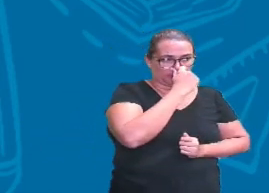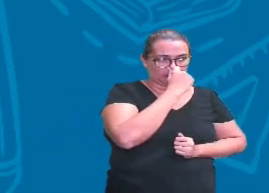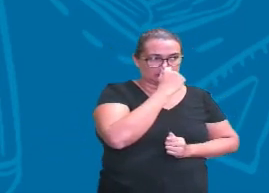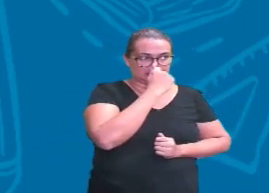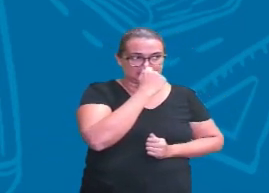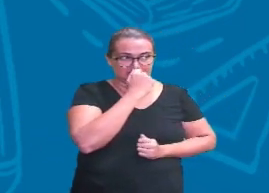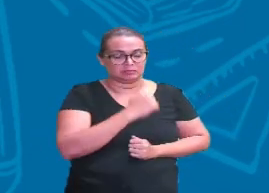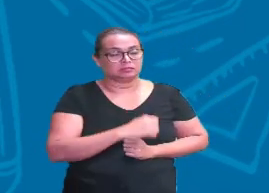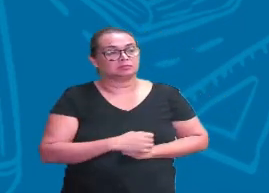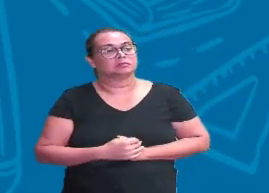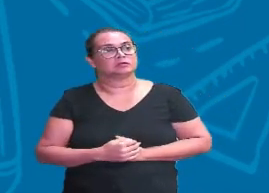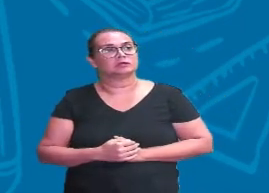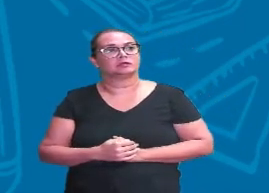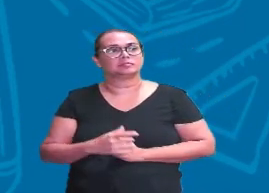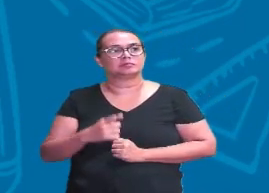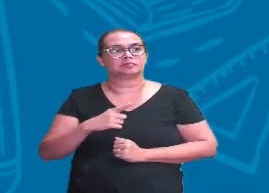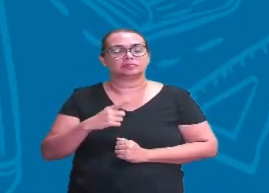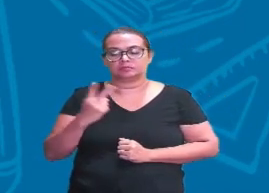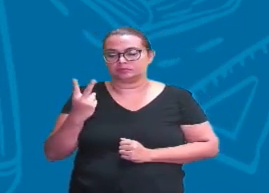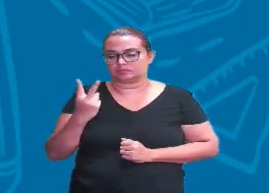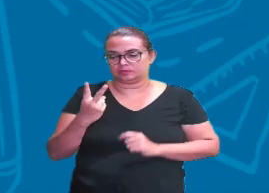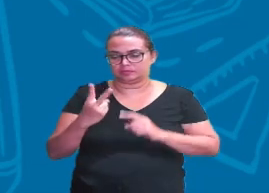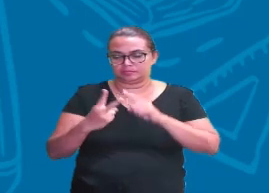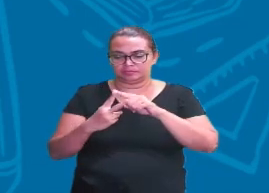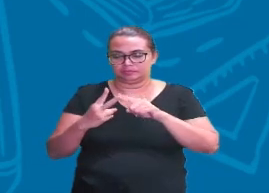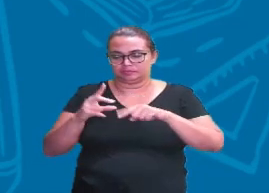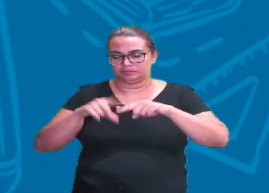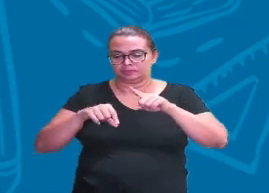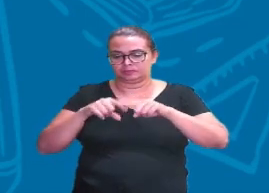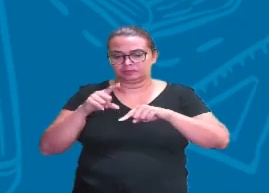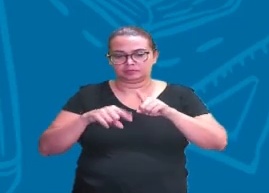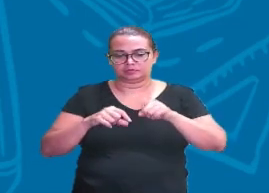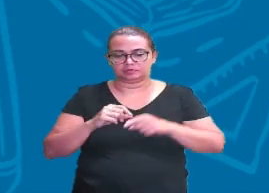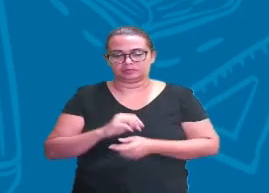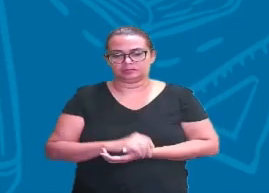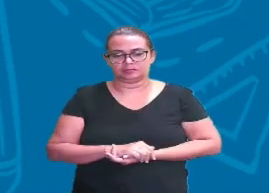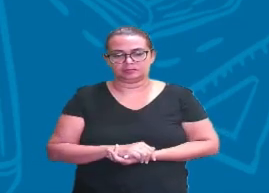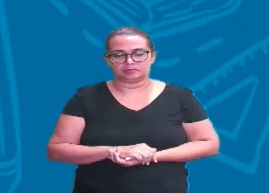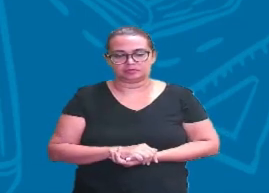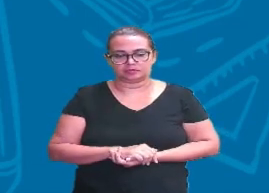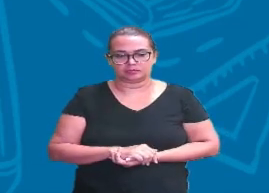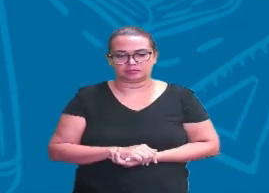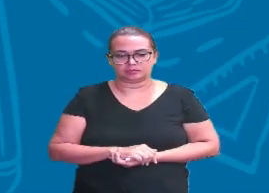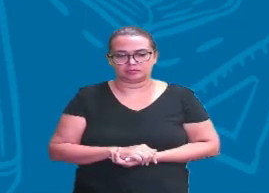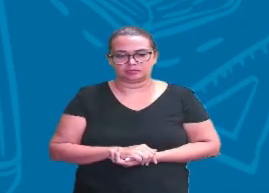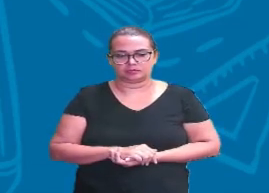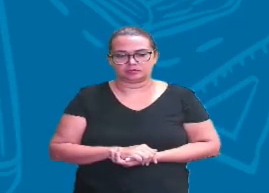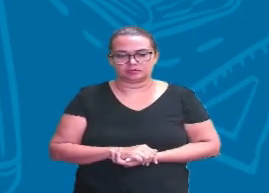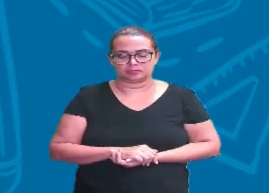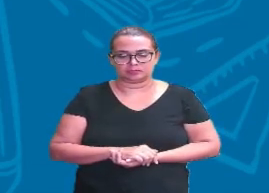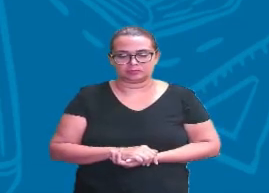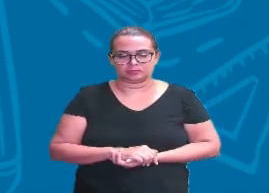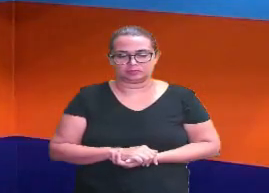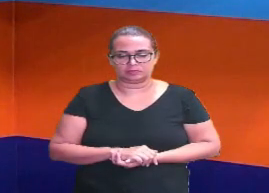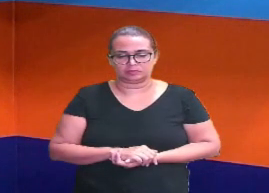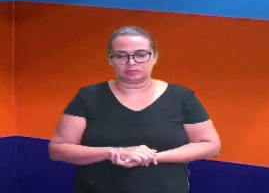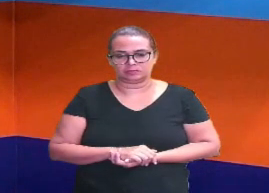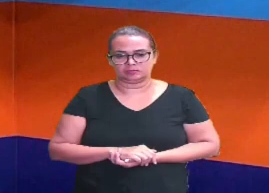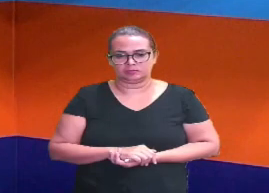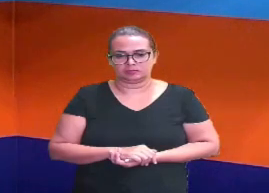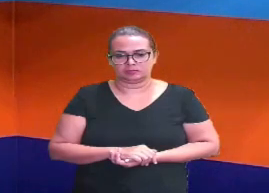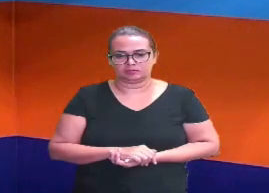ó, dois objetos, pedi para o meu cameraman aproximar aqui, tenho dois objetos aqui,